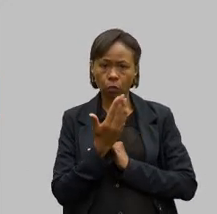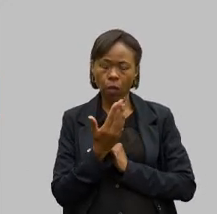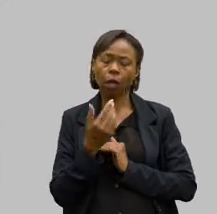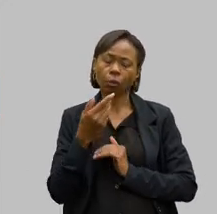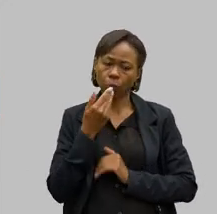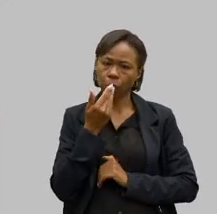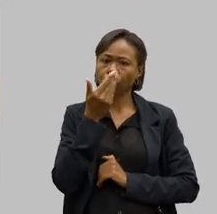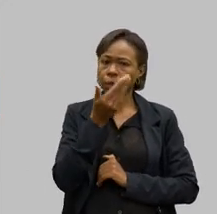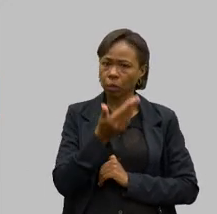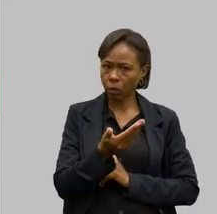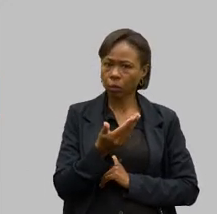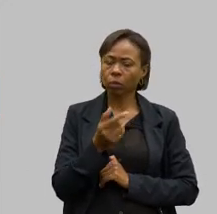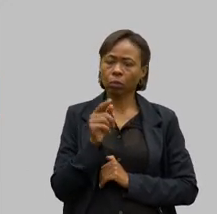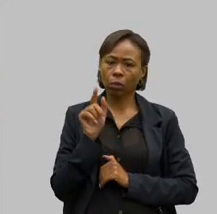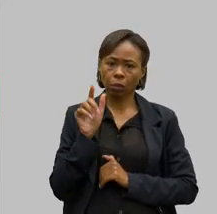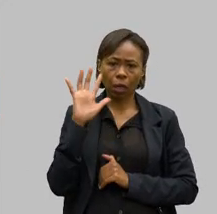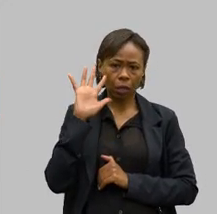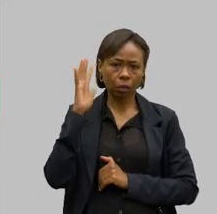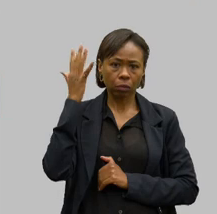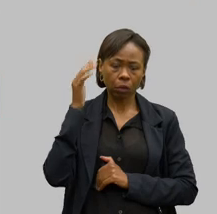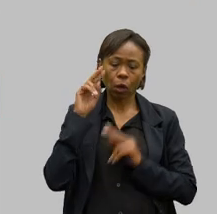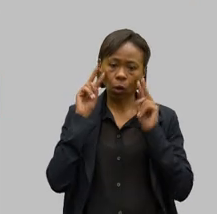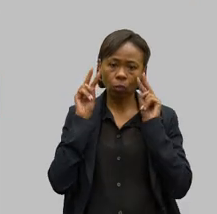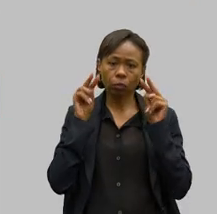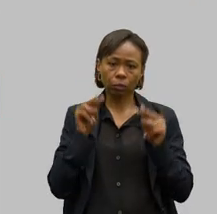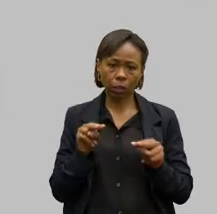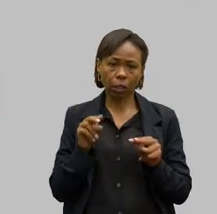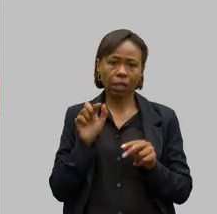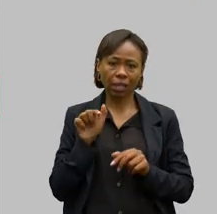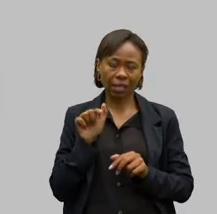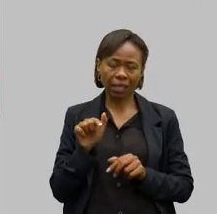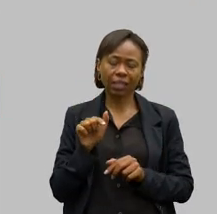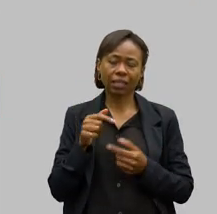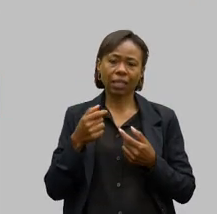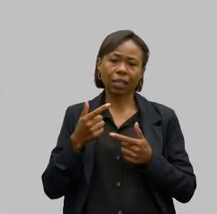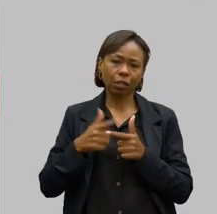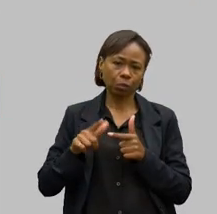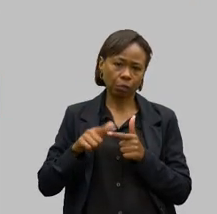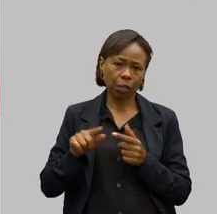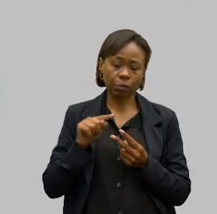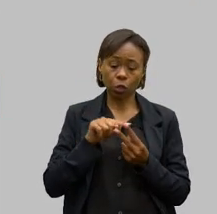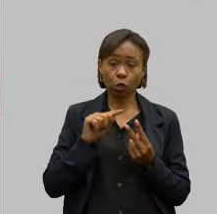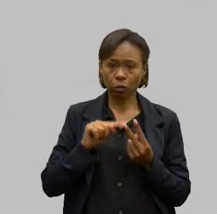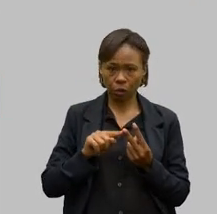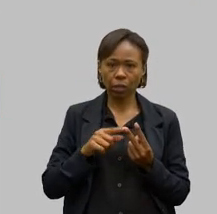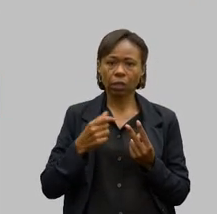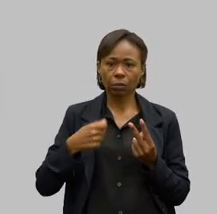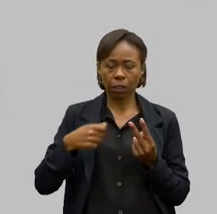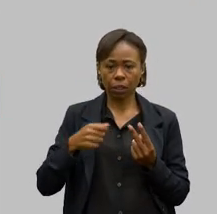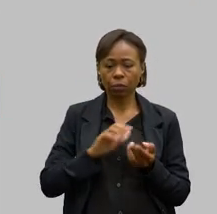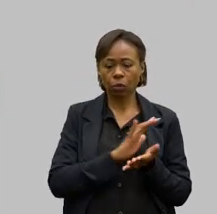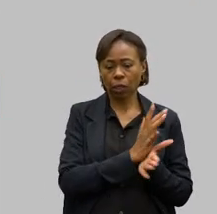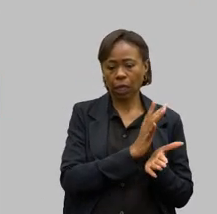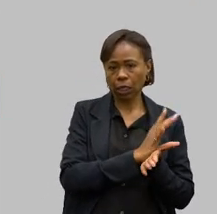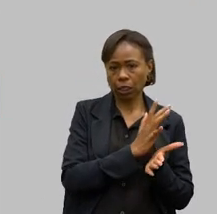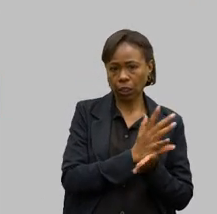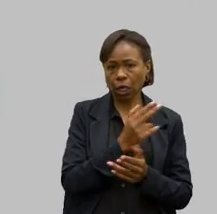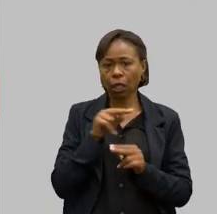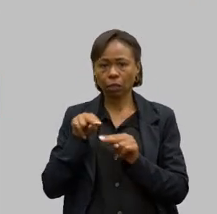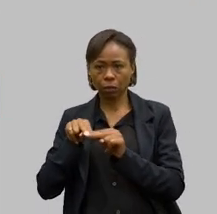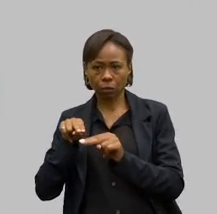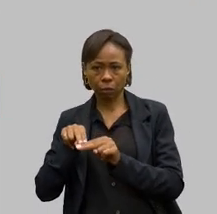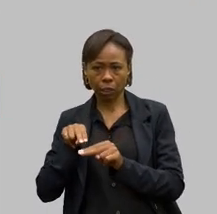e poder realmente olhar com carinho essa questão dessas duas demandas, tanto de Araxá, tanto quanto de Uberaba.